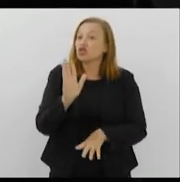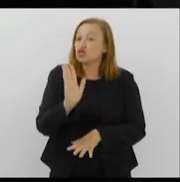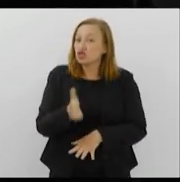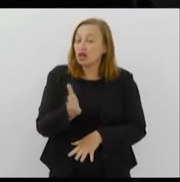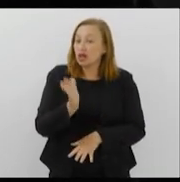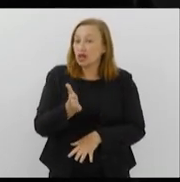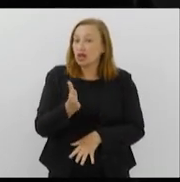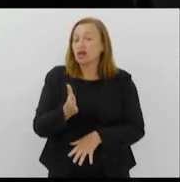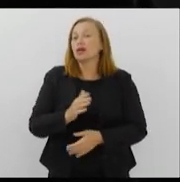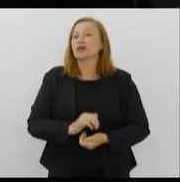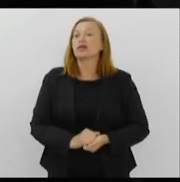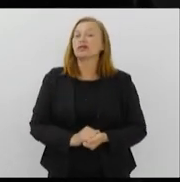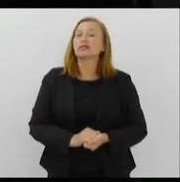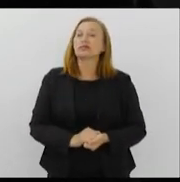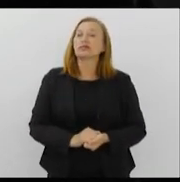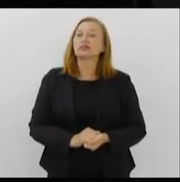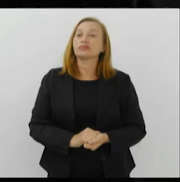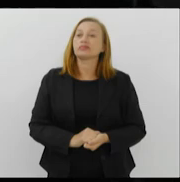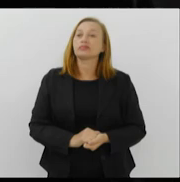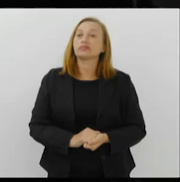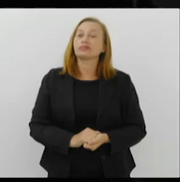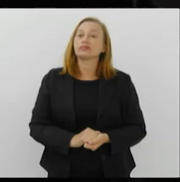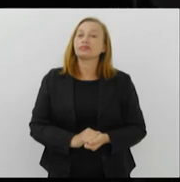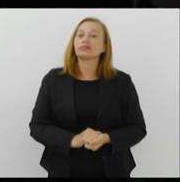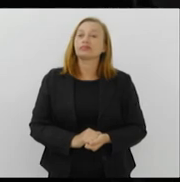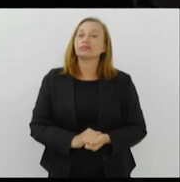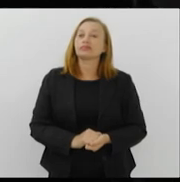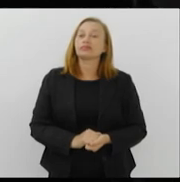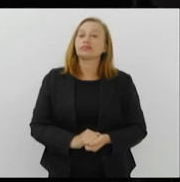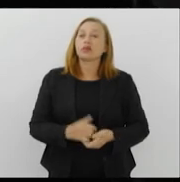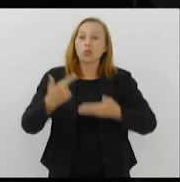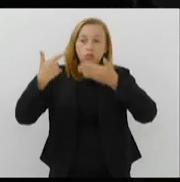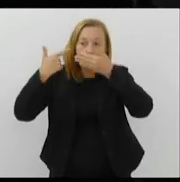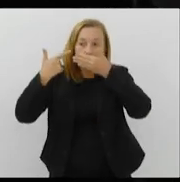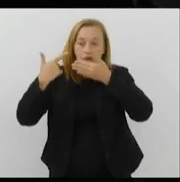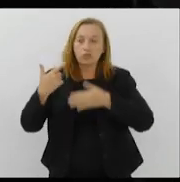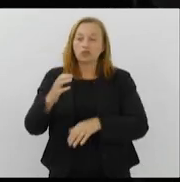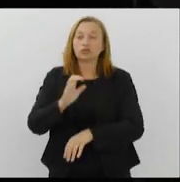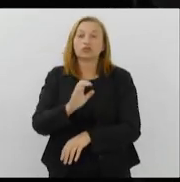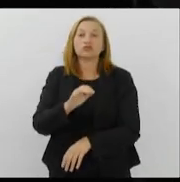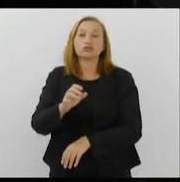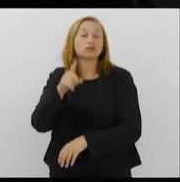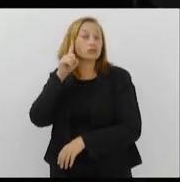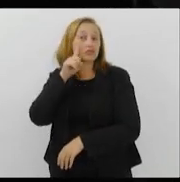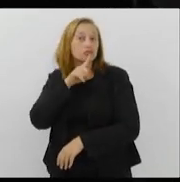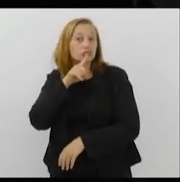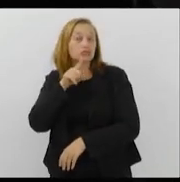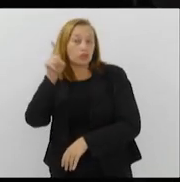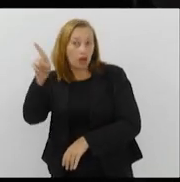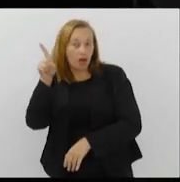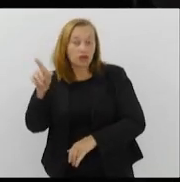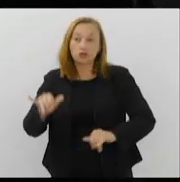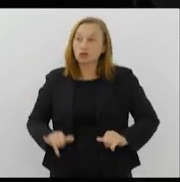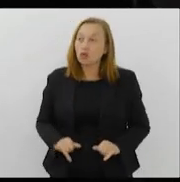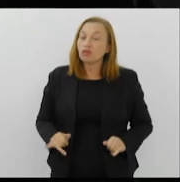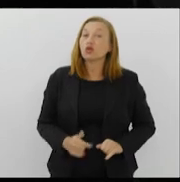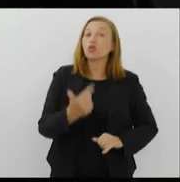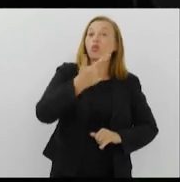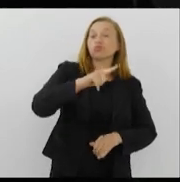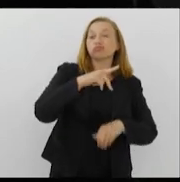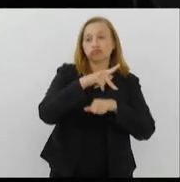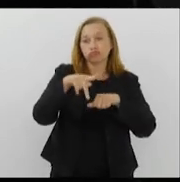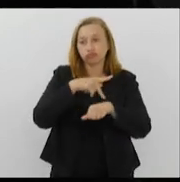aplicado para caso de ataques terroristas, como os Estados Unidos, não é, sofre muito, e outros